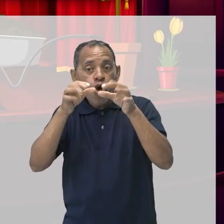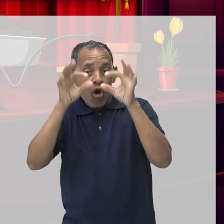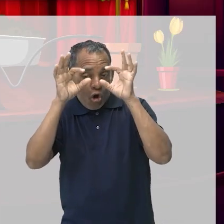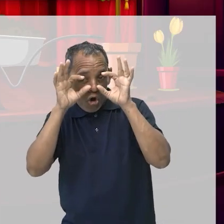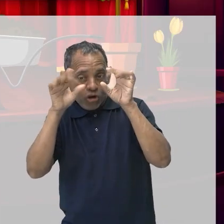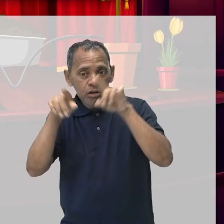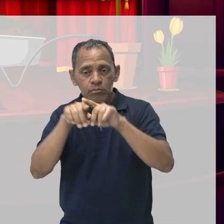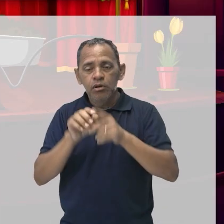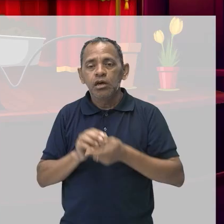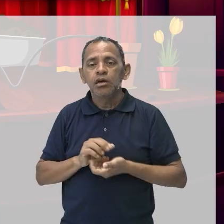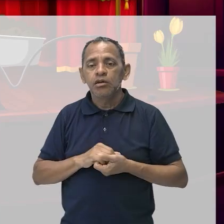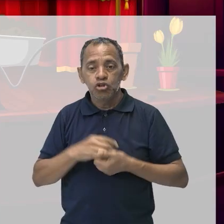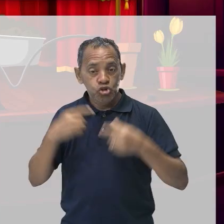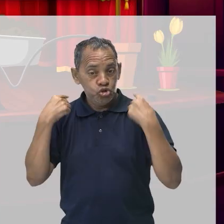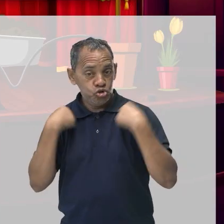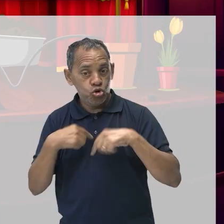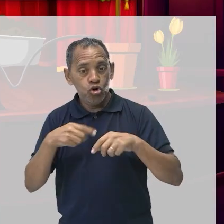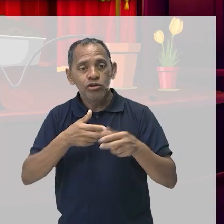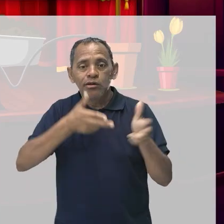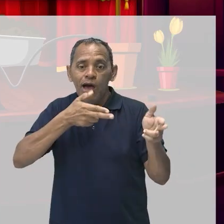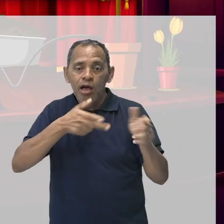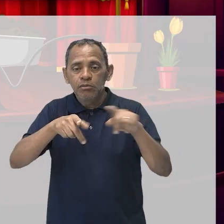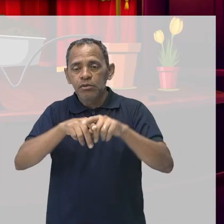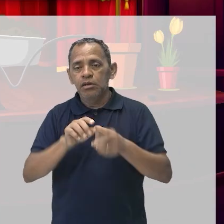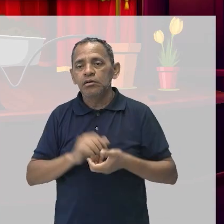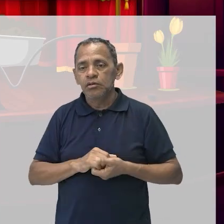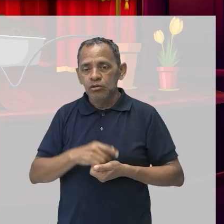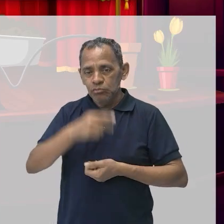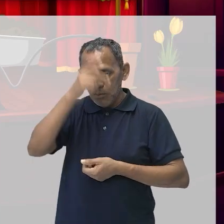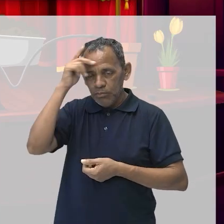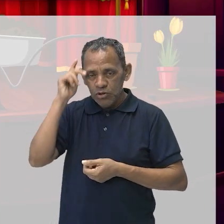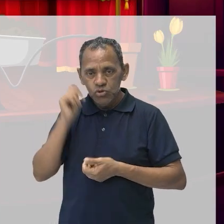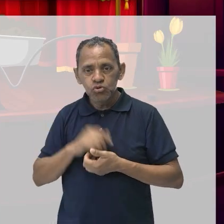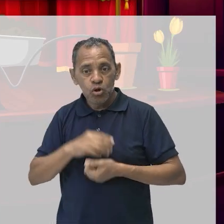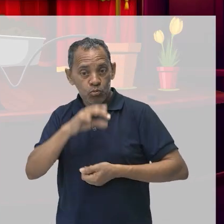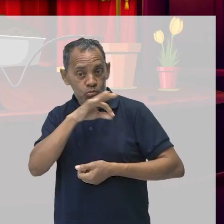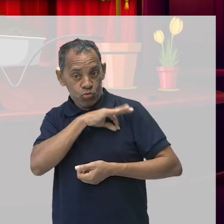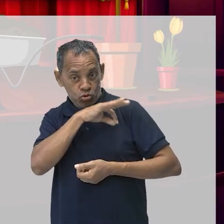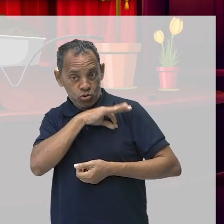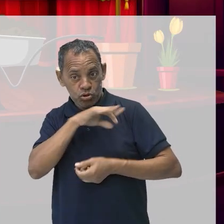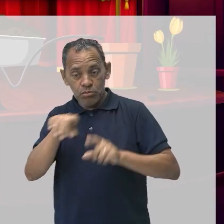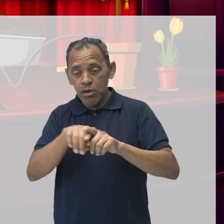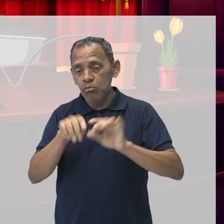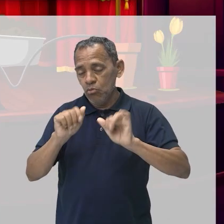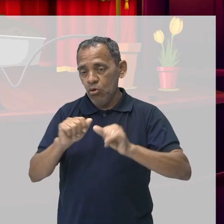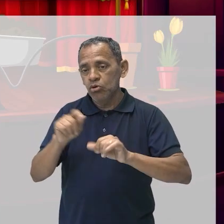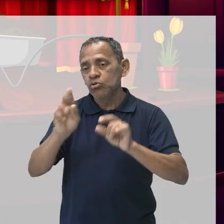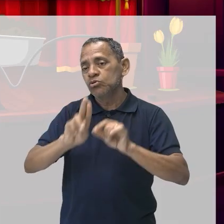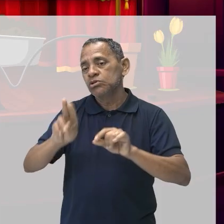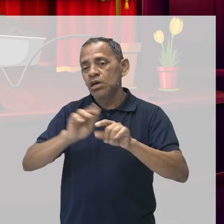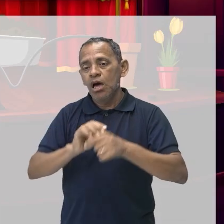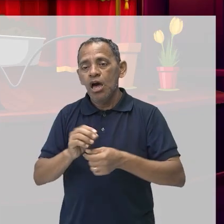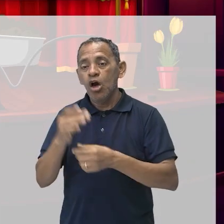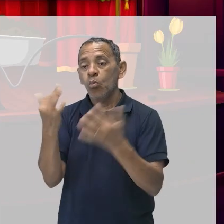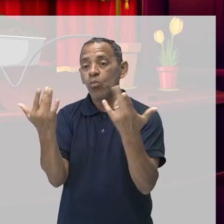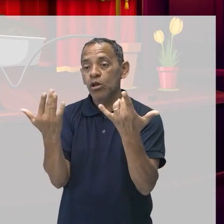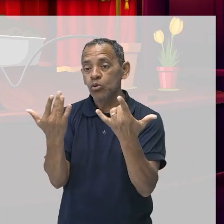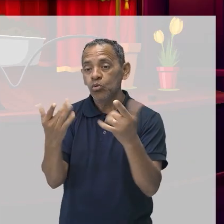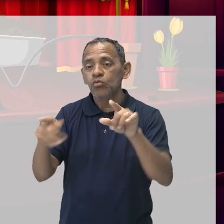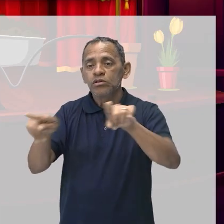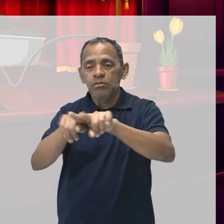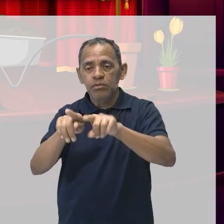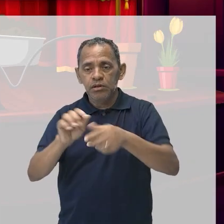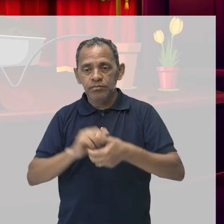armas. Exemplo, um detetive pode usar um chapéu e uma lupa para adereço de características, certo? Aqui